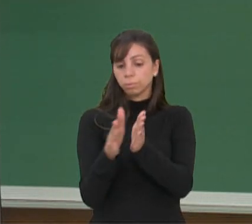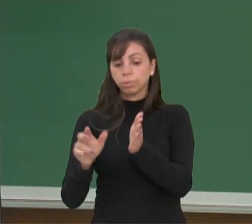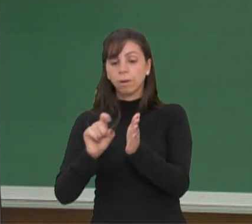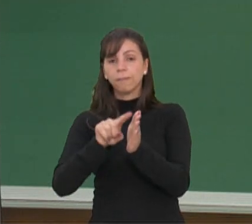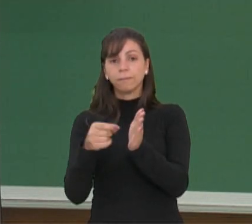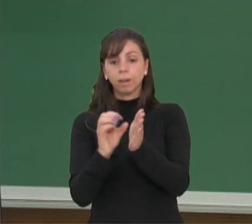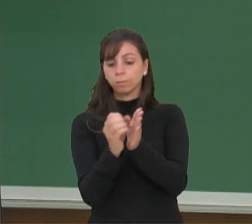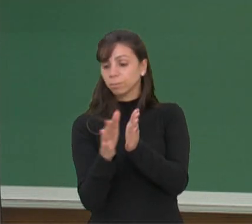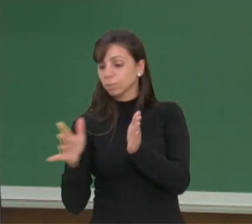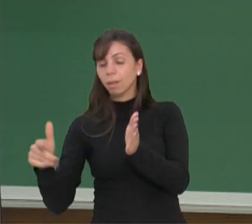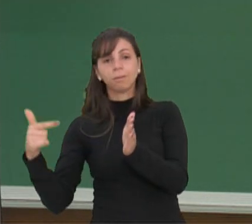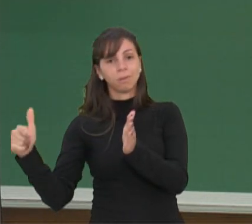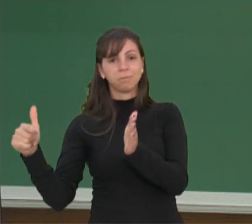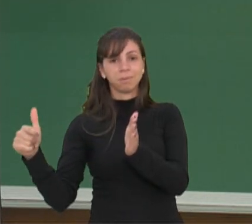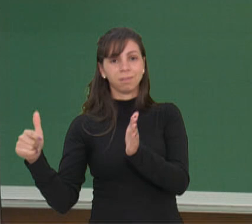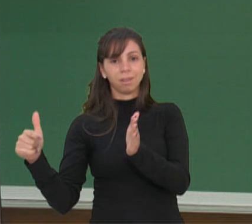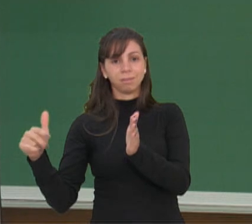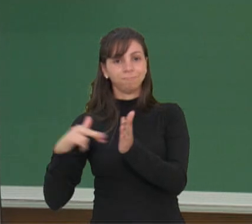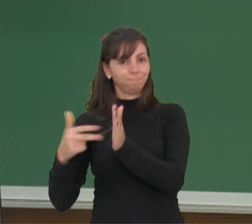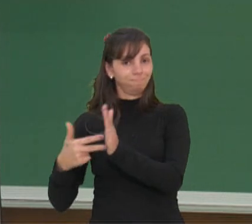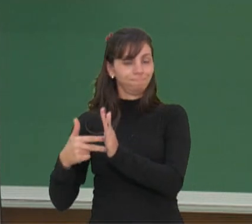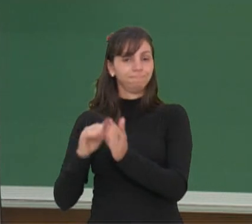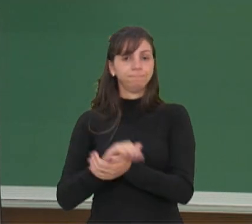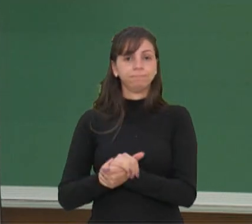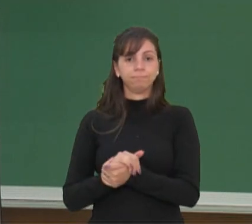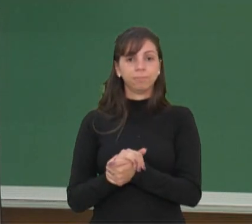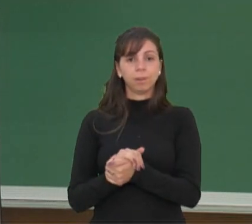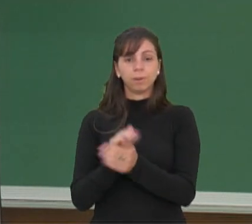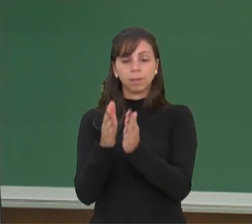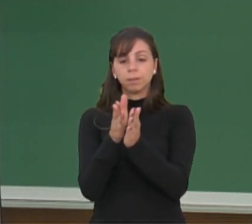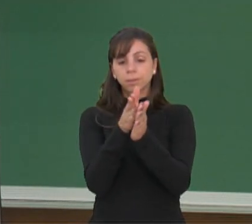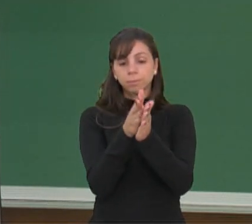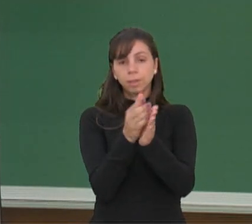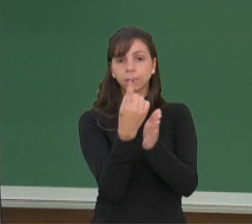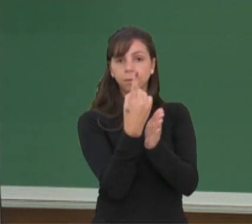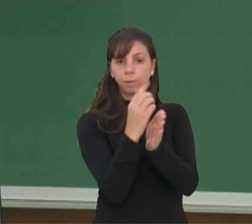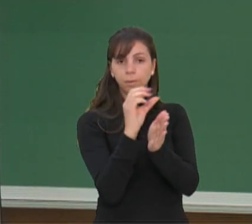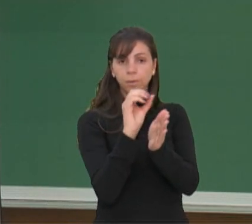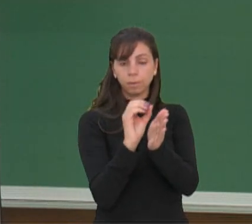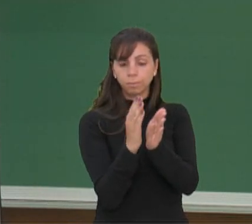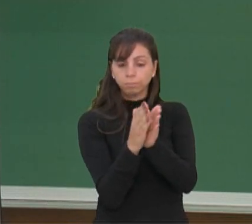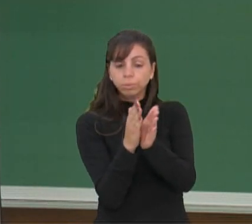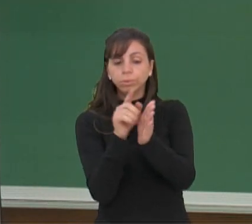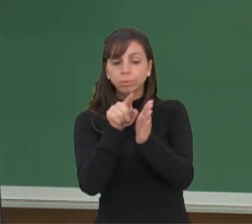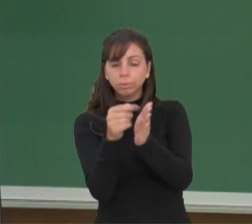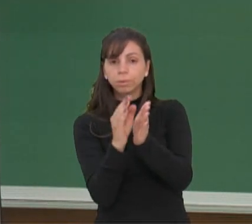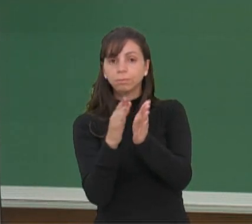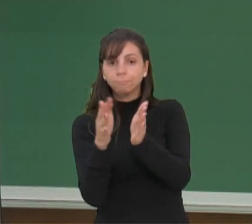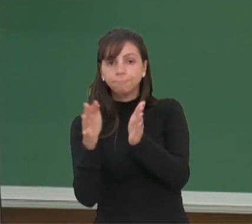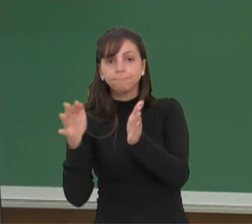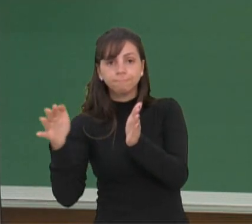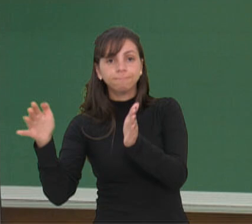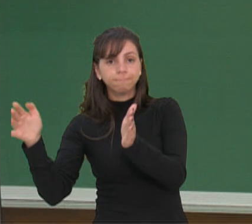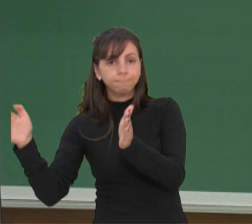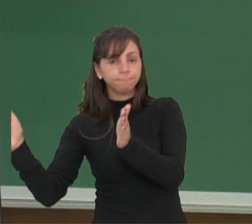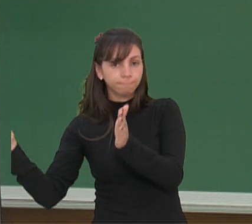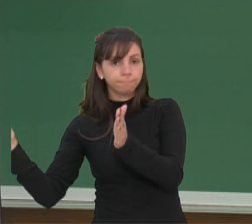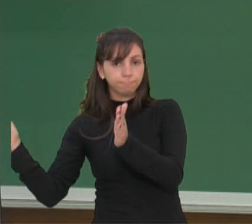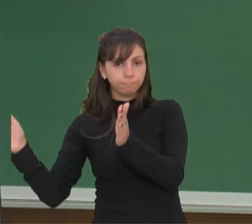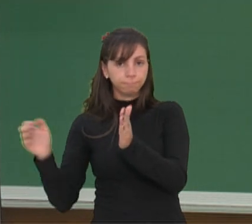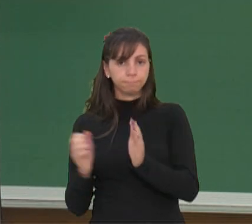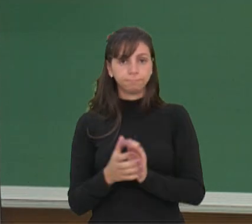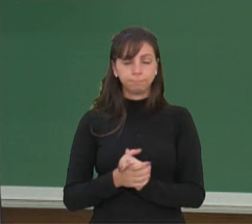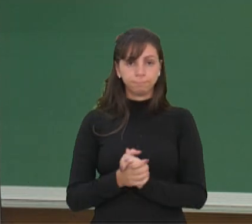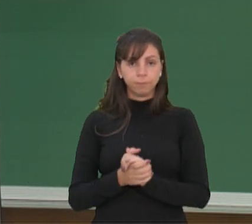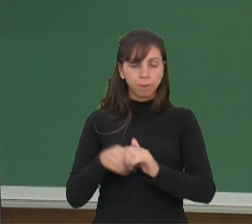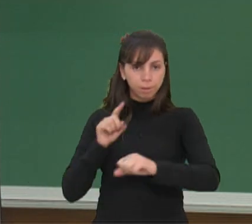tem valor para nós. Agora, se tiverem outras casas ali atrás, aí você usa 10 para uma casa, 100 para 2 casas, 1000 para 3 casas e assim por diante.